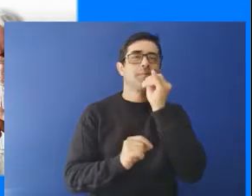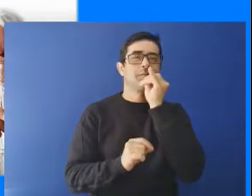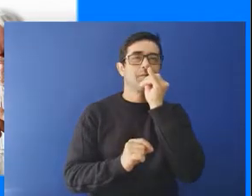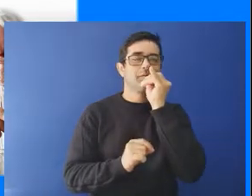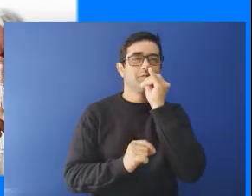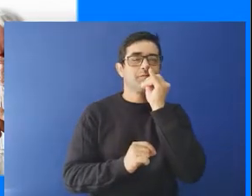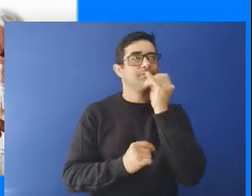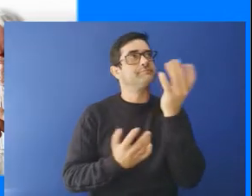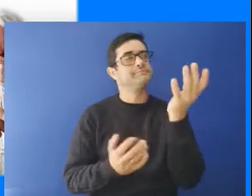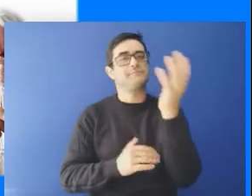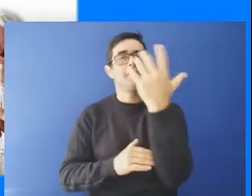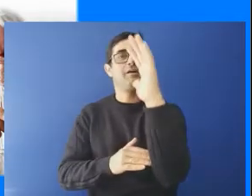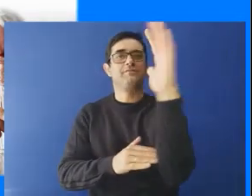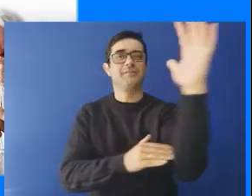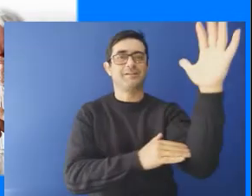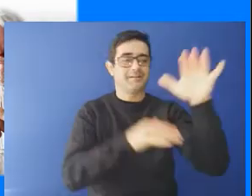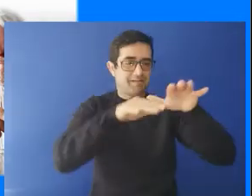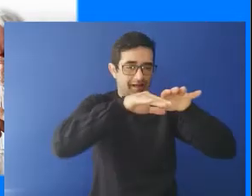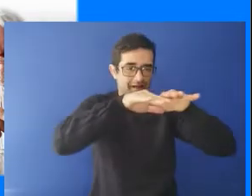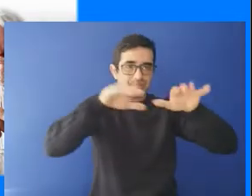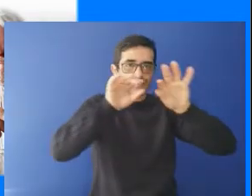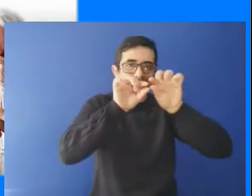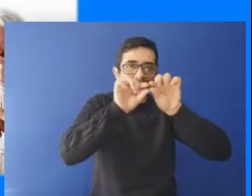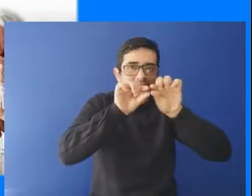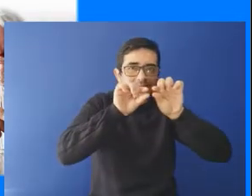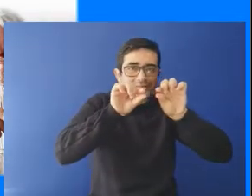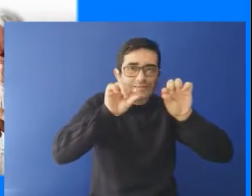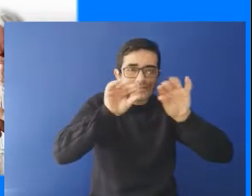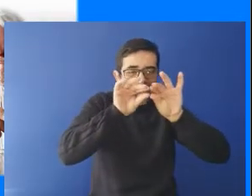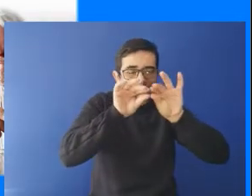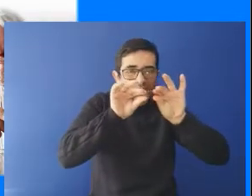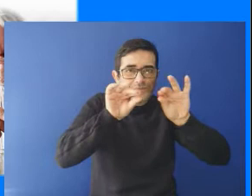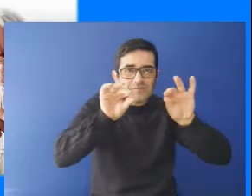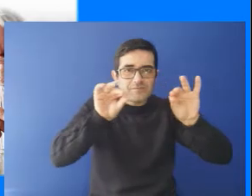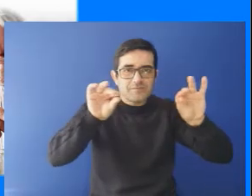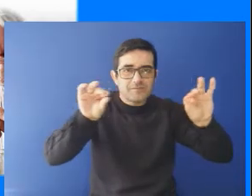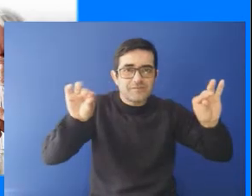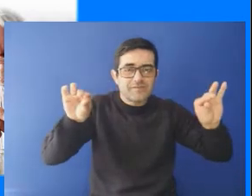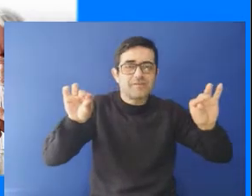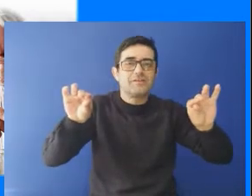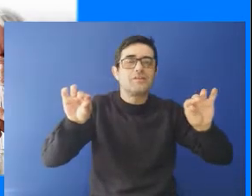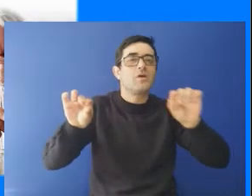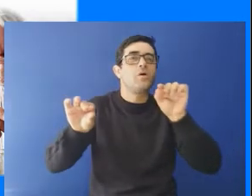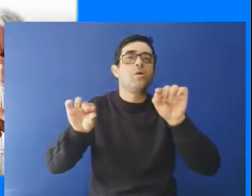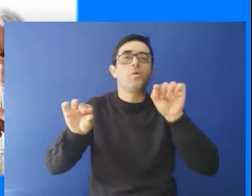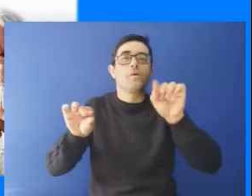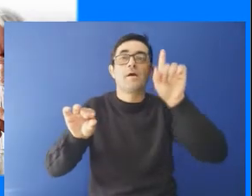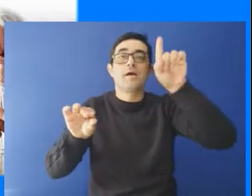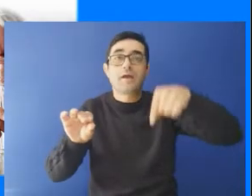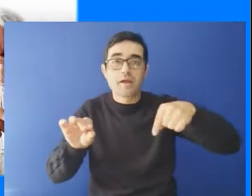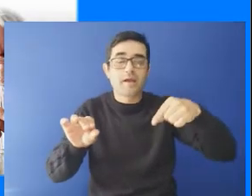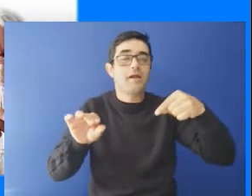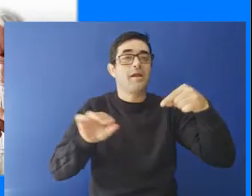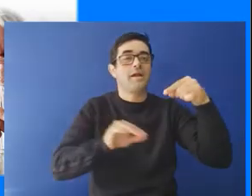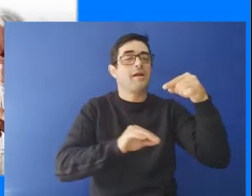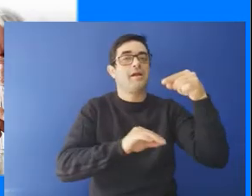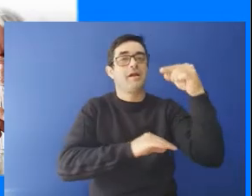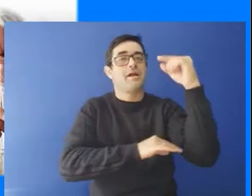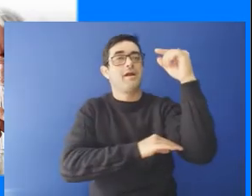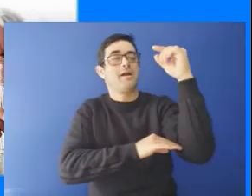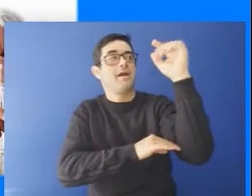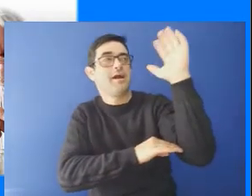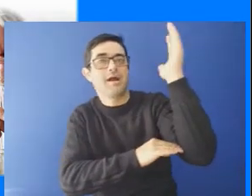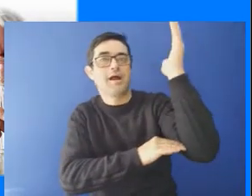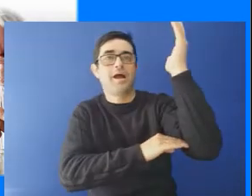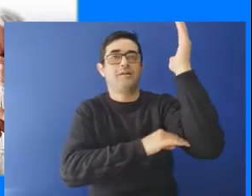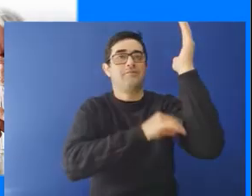numa floresta, é o que a gente chama de serrapilheira, é um depósito de material orgânico que vem proveniente dos organismos